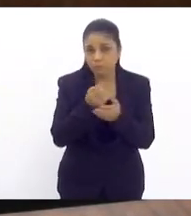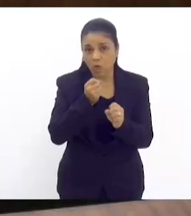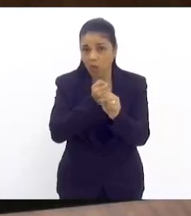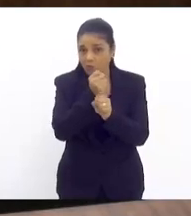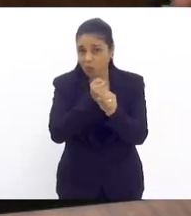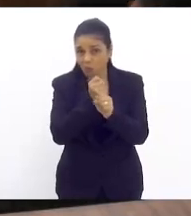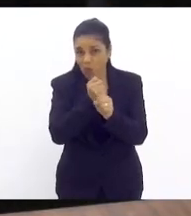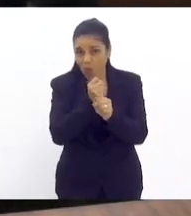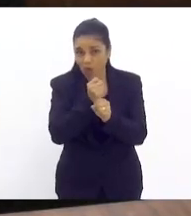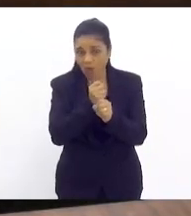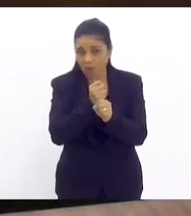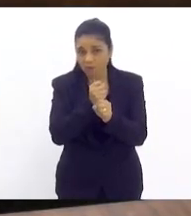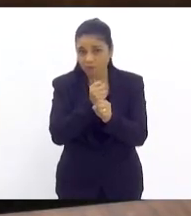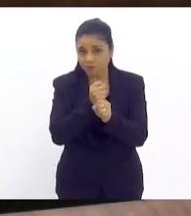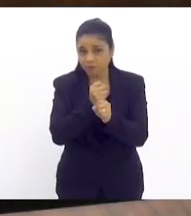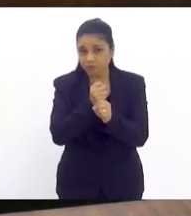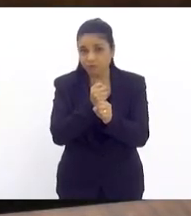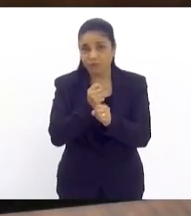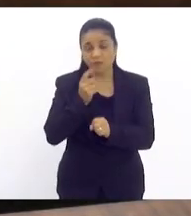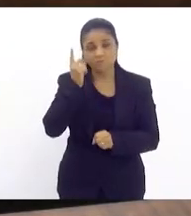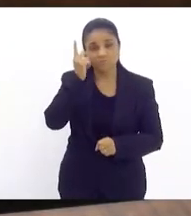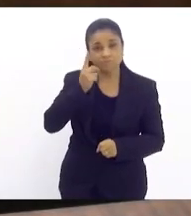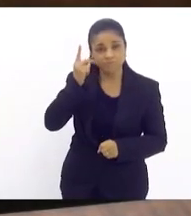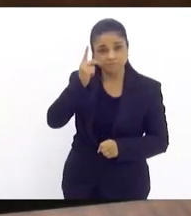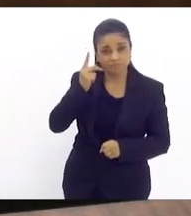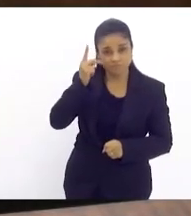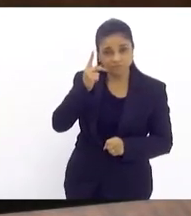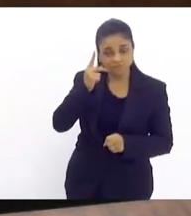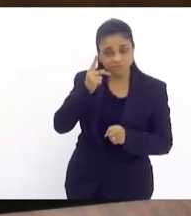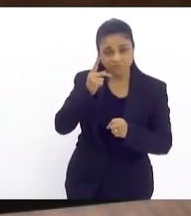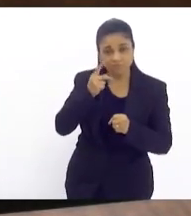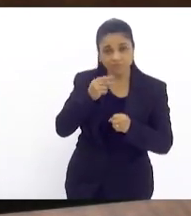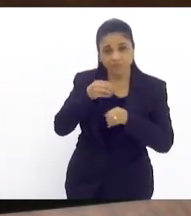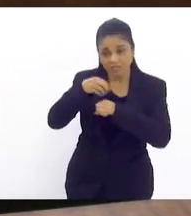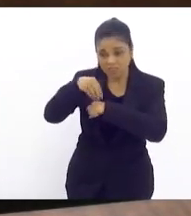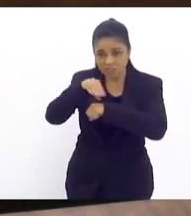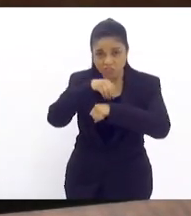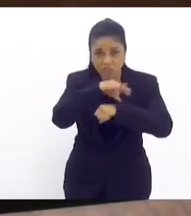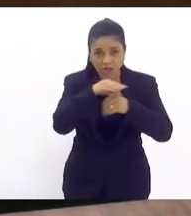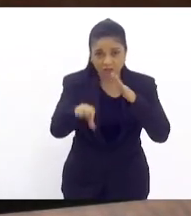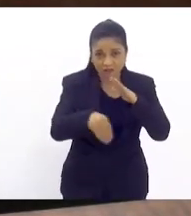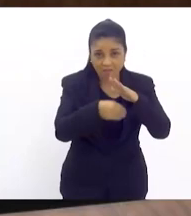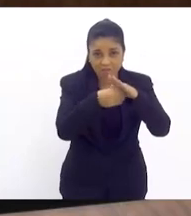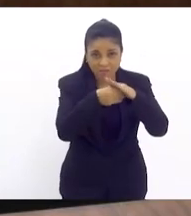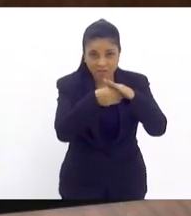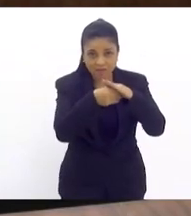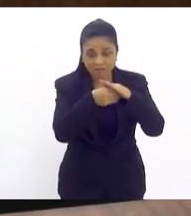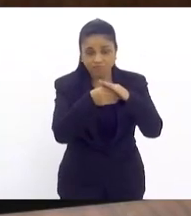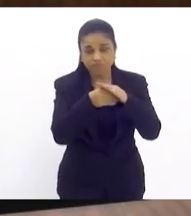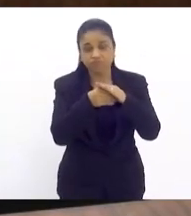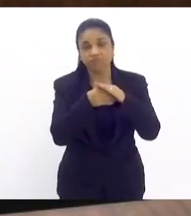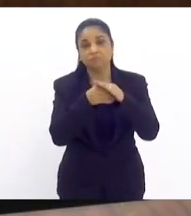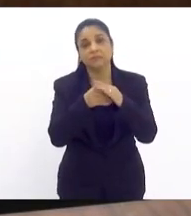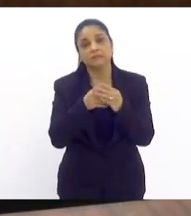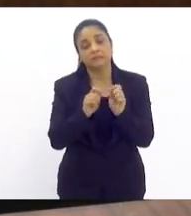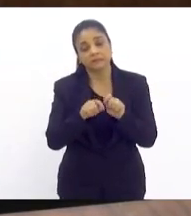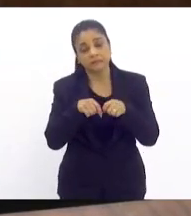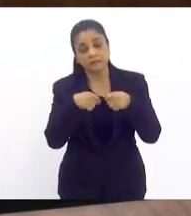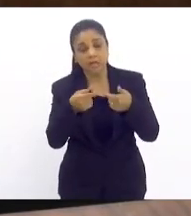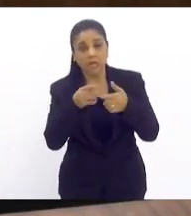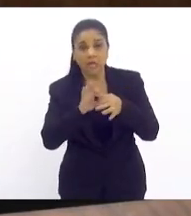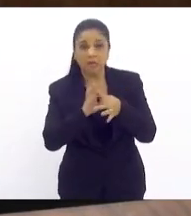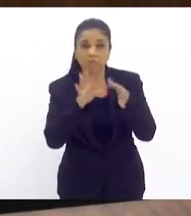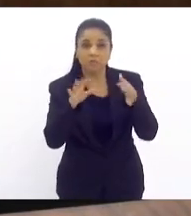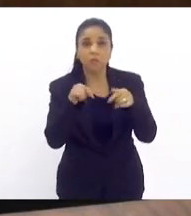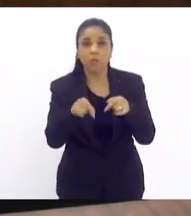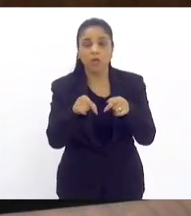a possibilidade do parlamentar indicar essas emendas a gente dá possibilidade de dar as coisas simples